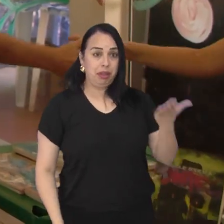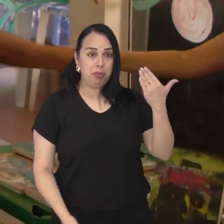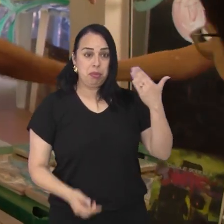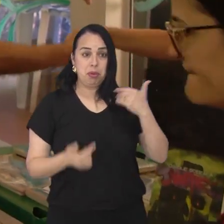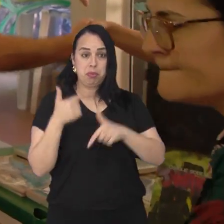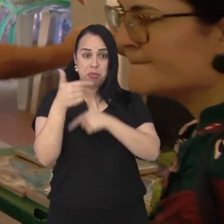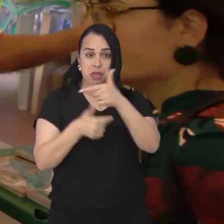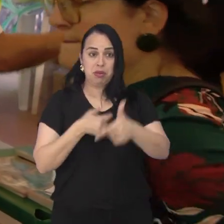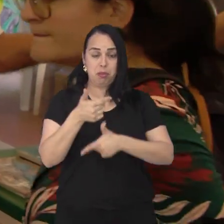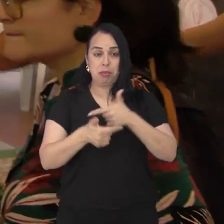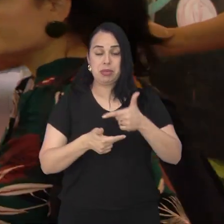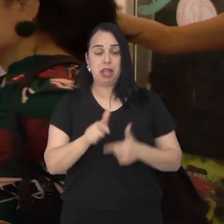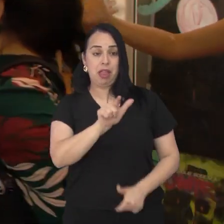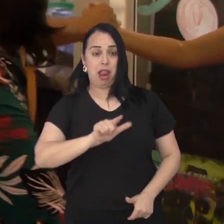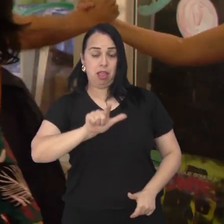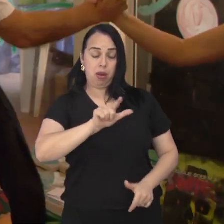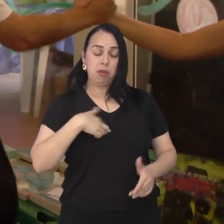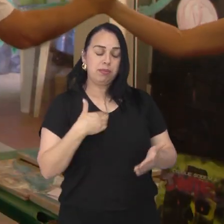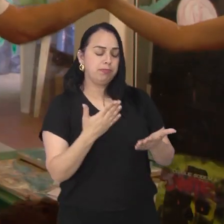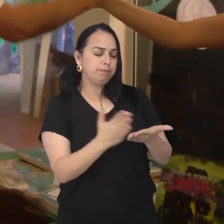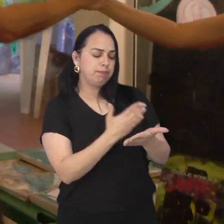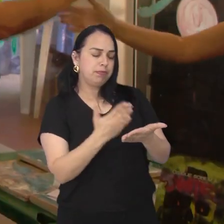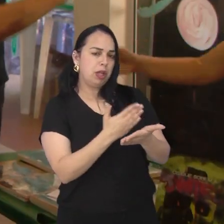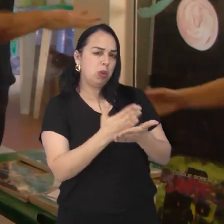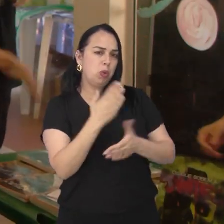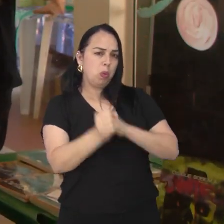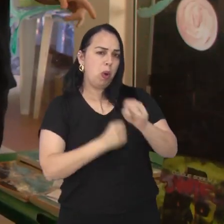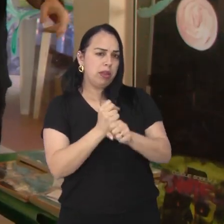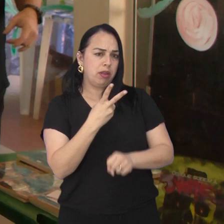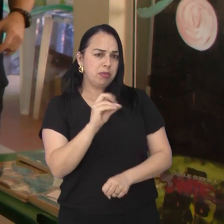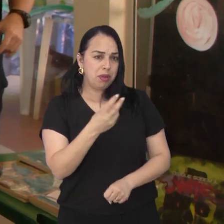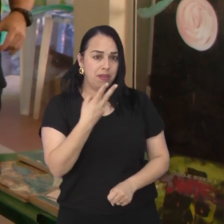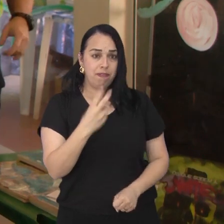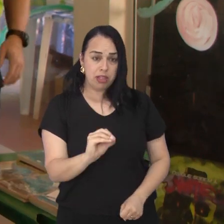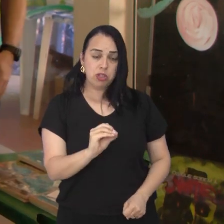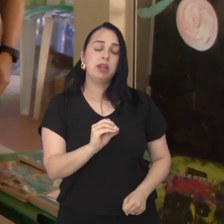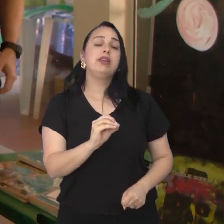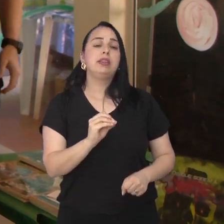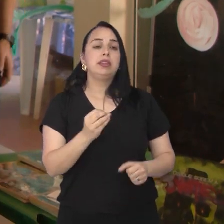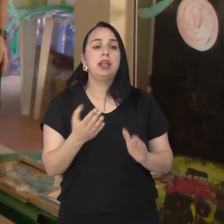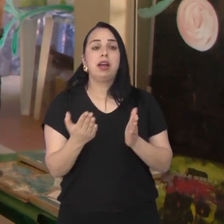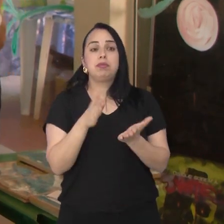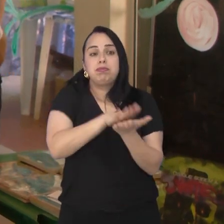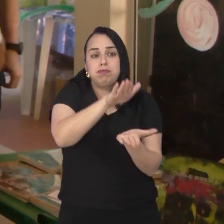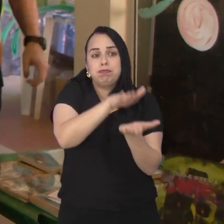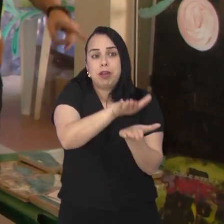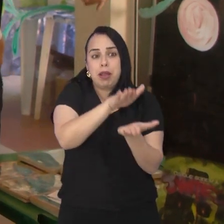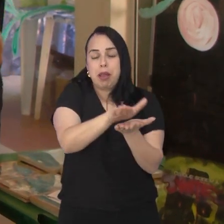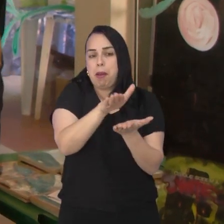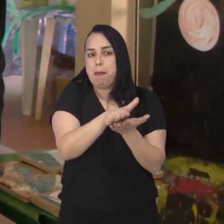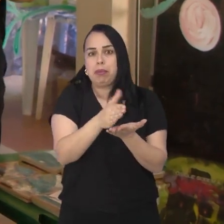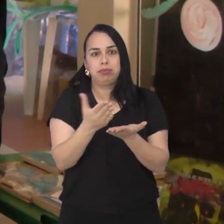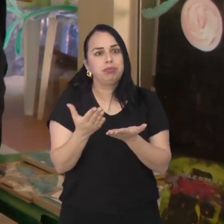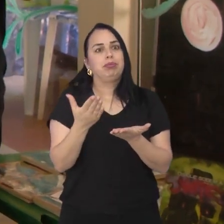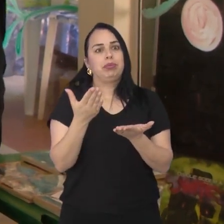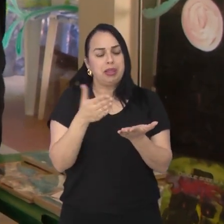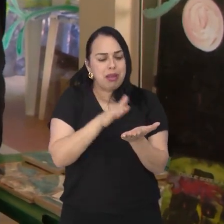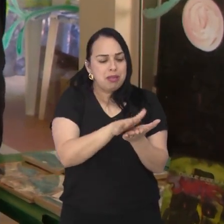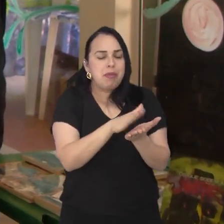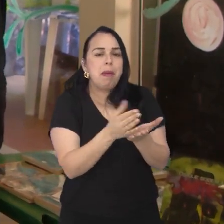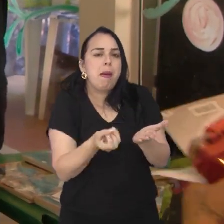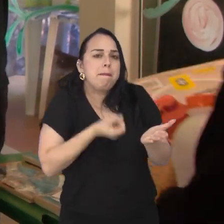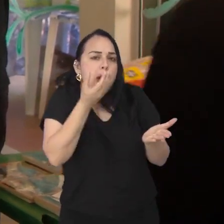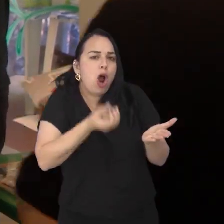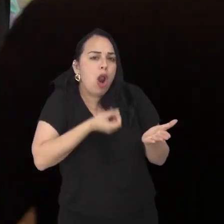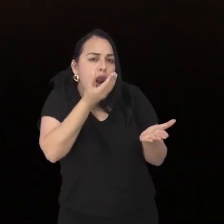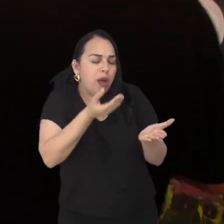a trabalhar com a literatura a partir de 2020, quando eu fiz minhas primeiras publicações das